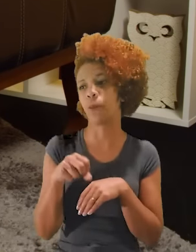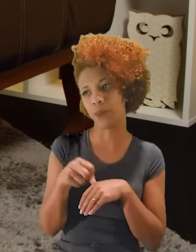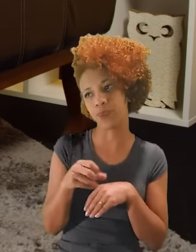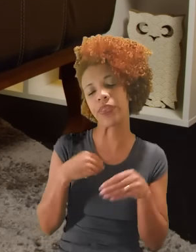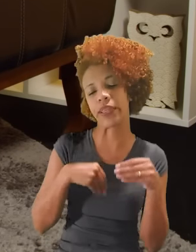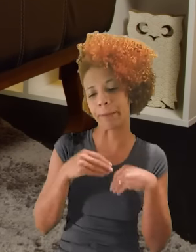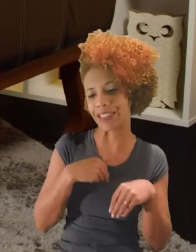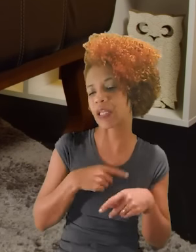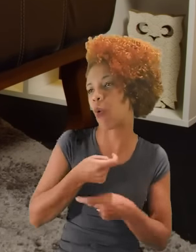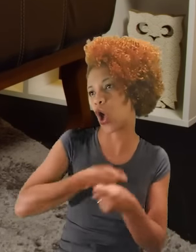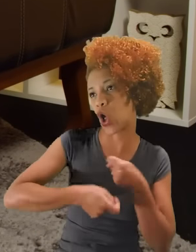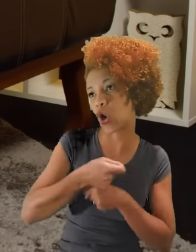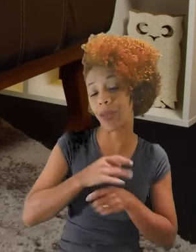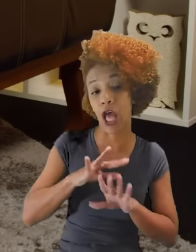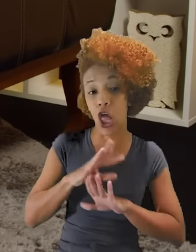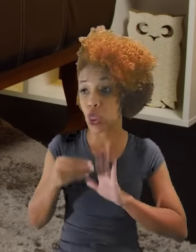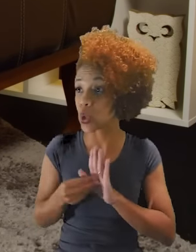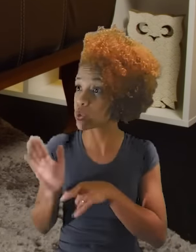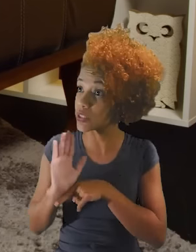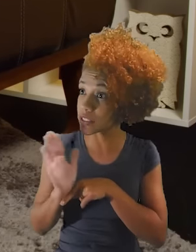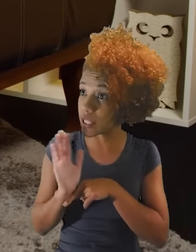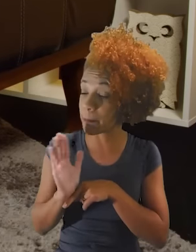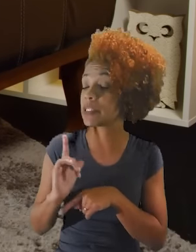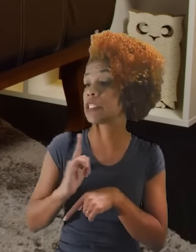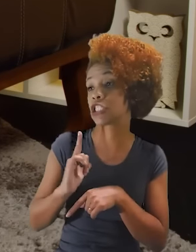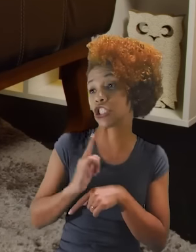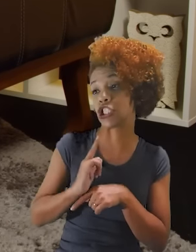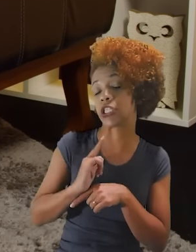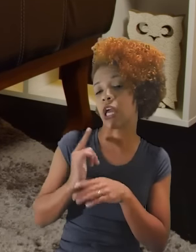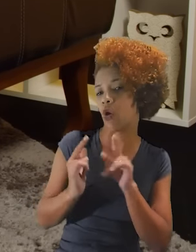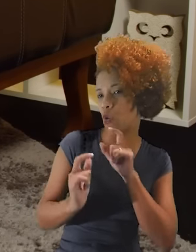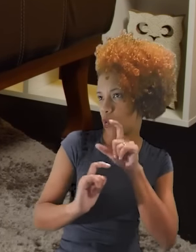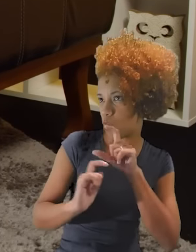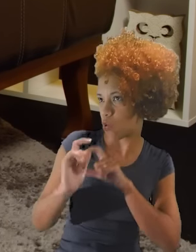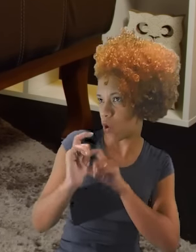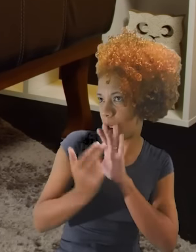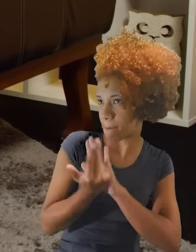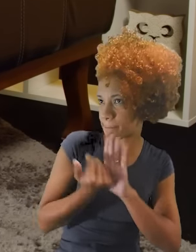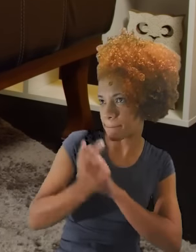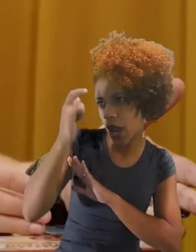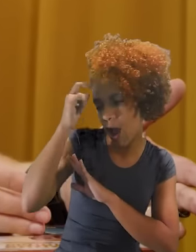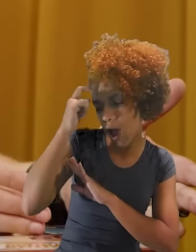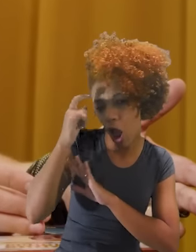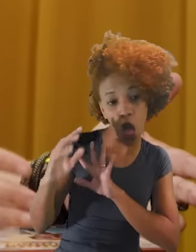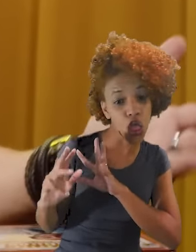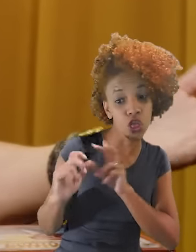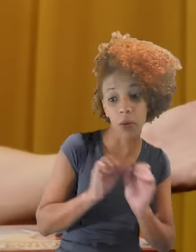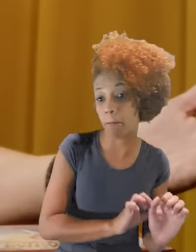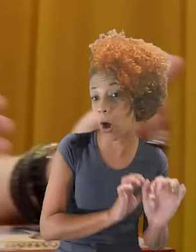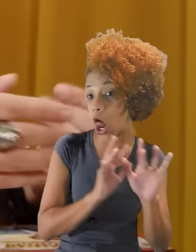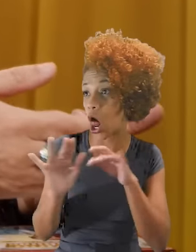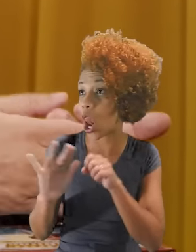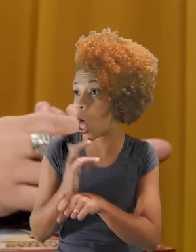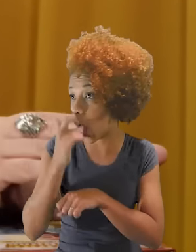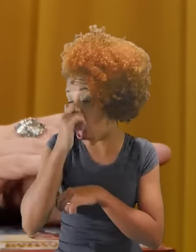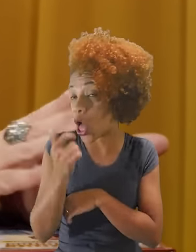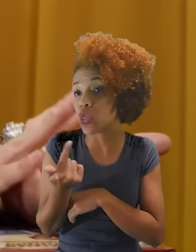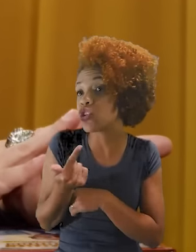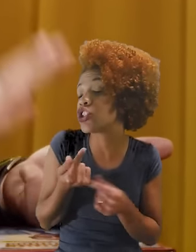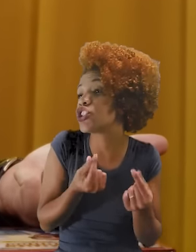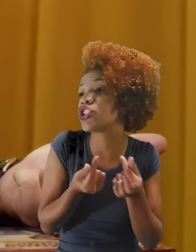Da Grande Depressão. Da Grande Depressão, cara, todos os cinemas que tinham desenho tal, que era do Mickey, a garotada, cara, lotava. Os caras não tinham